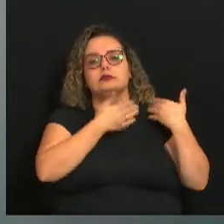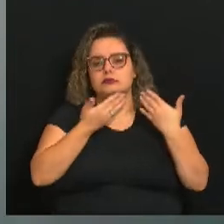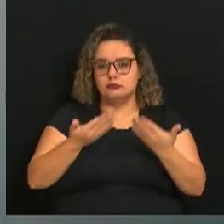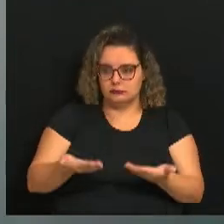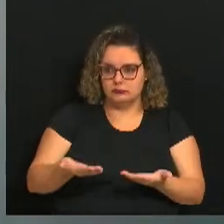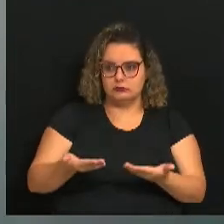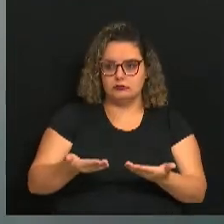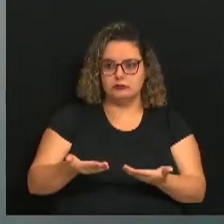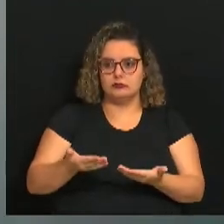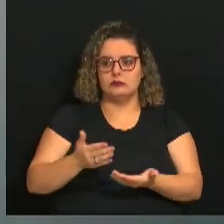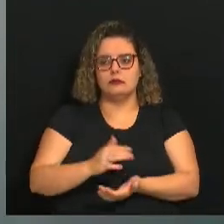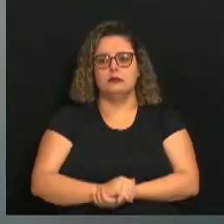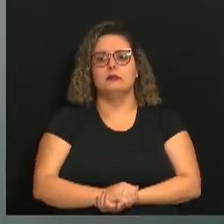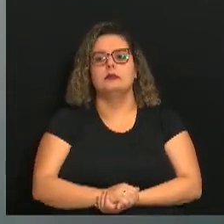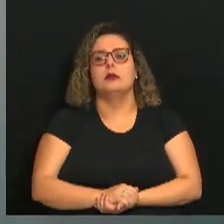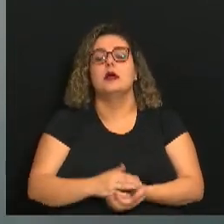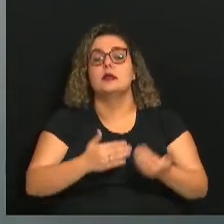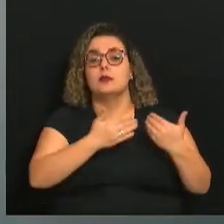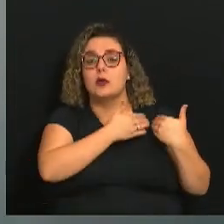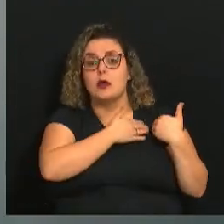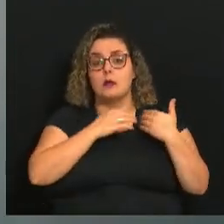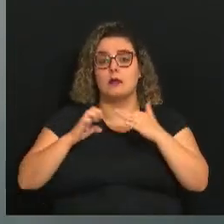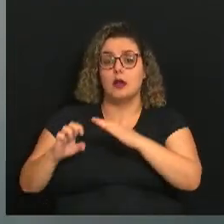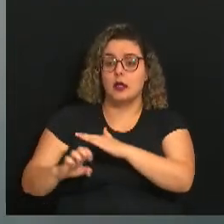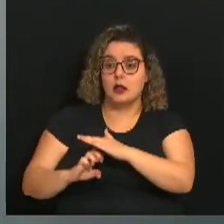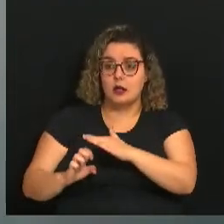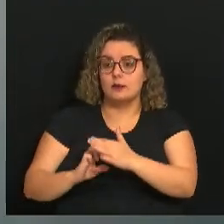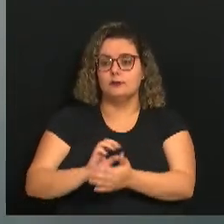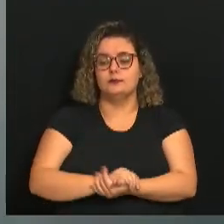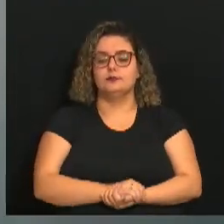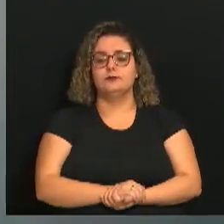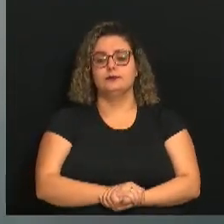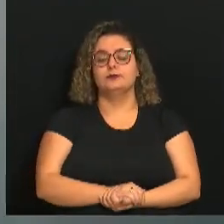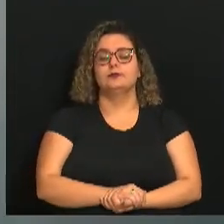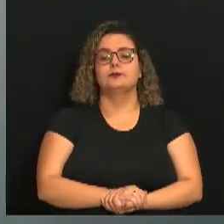a responsabilidade da empresa. O que acontece?